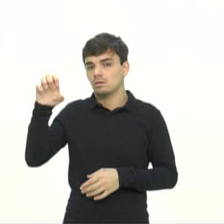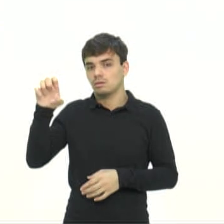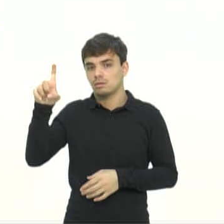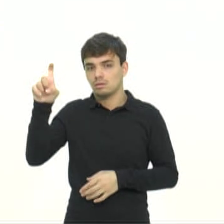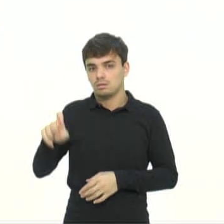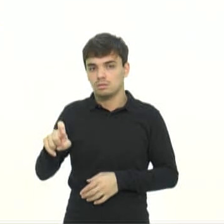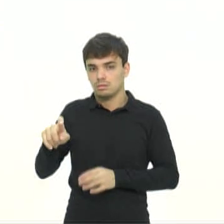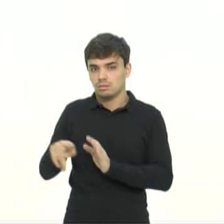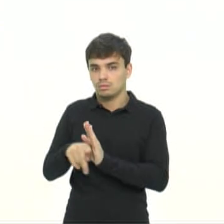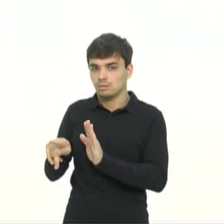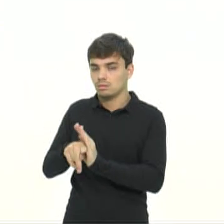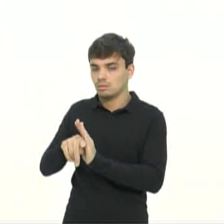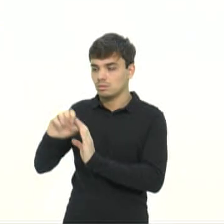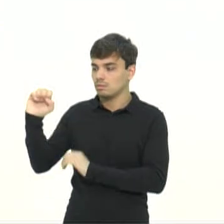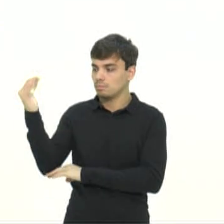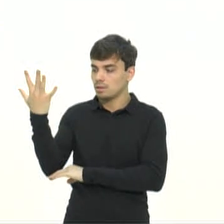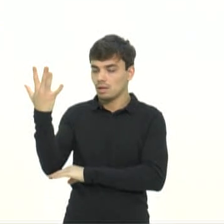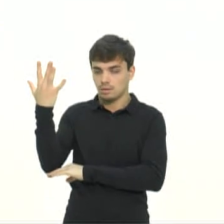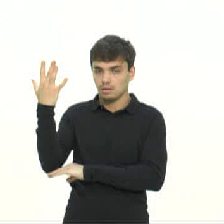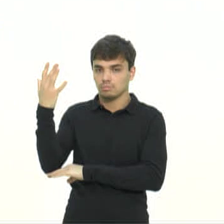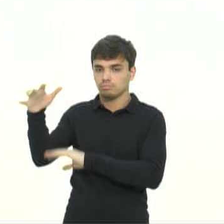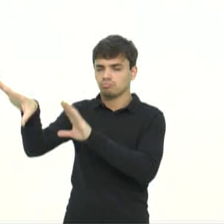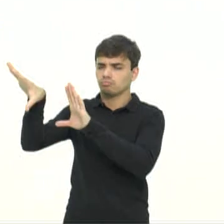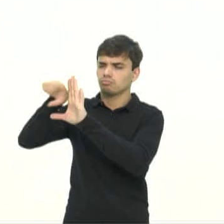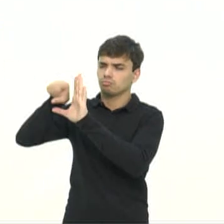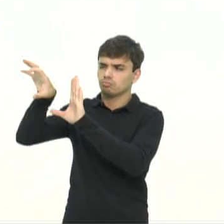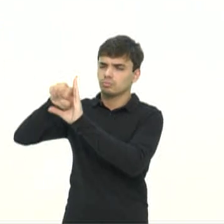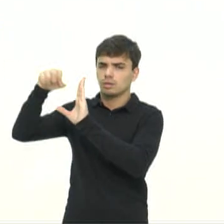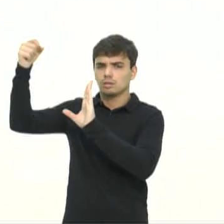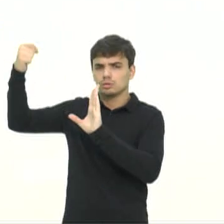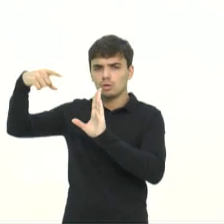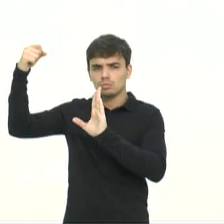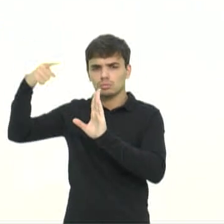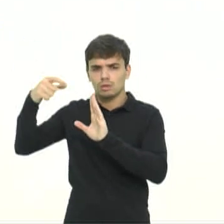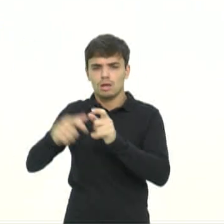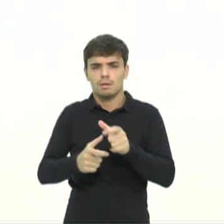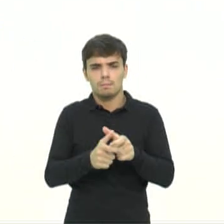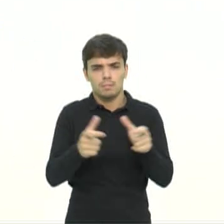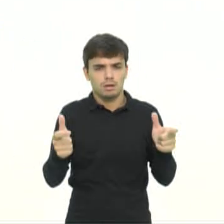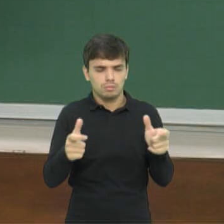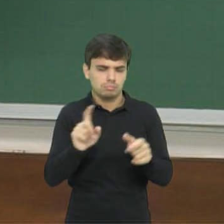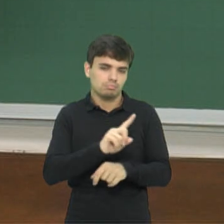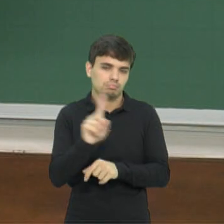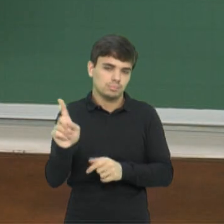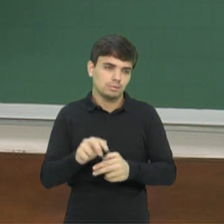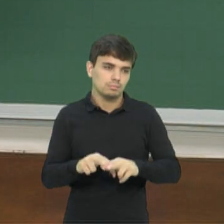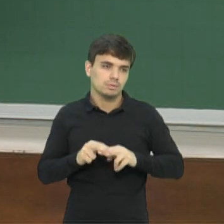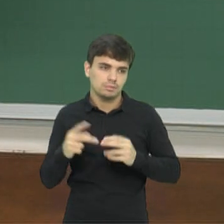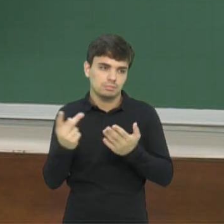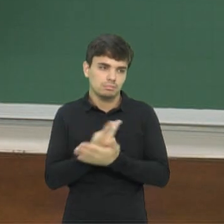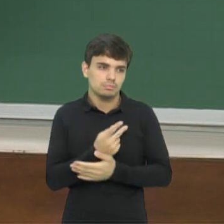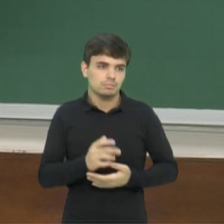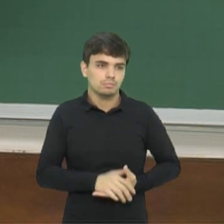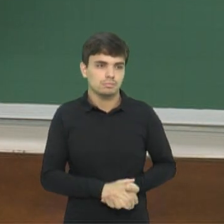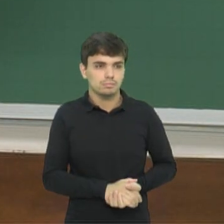plantas, pela fotossíntese, é maior do que a produção de CO2 pela respiração? Não, né, gente? Então, isso aí está